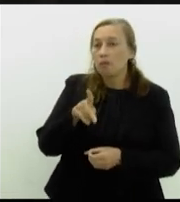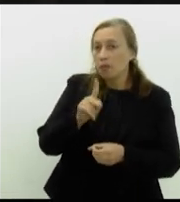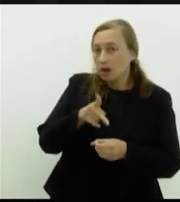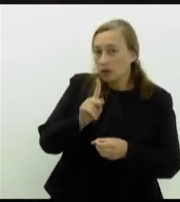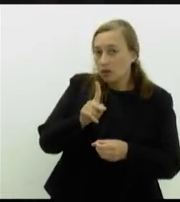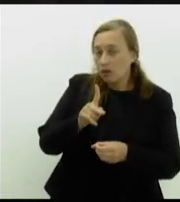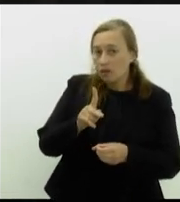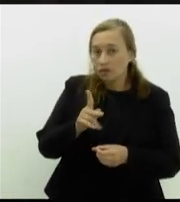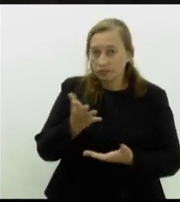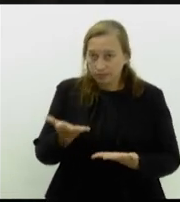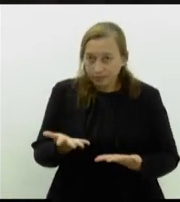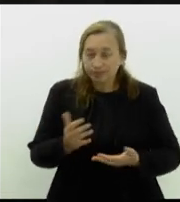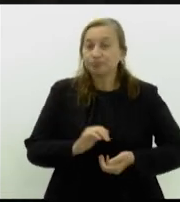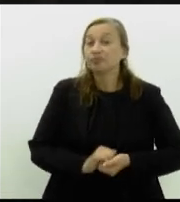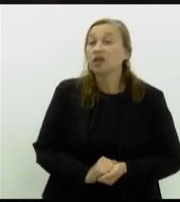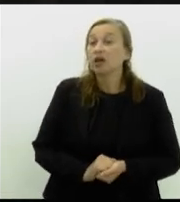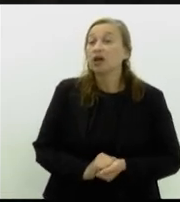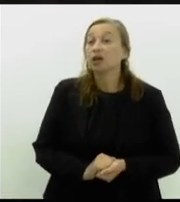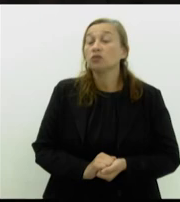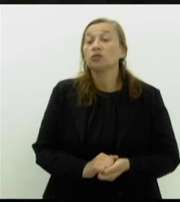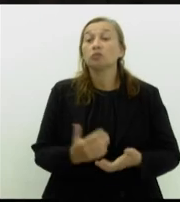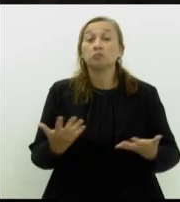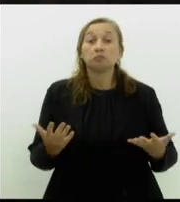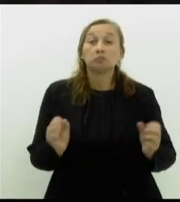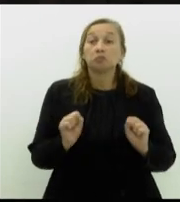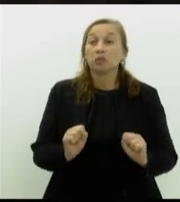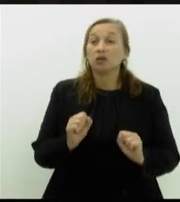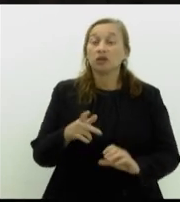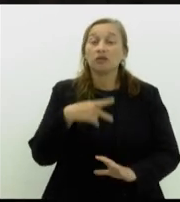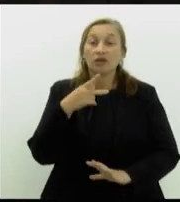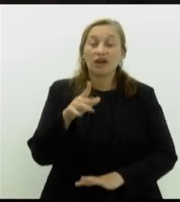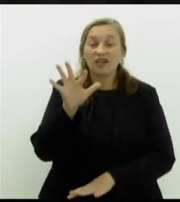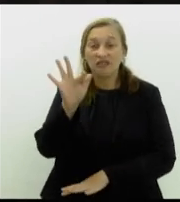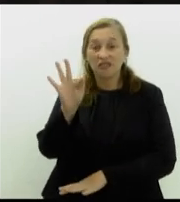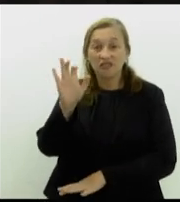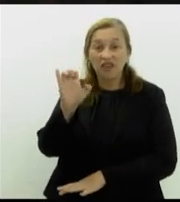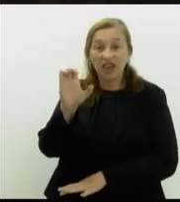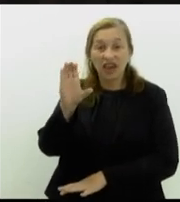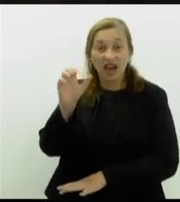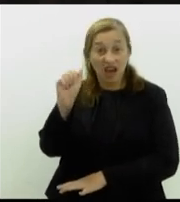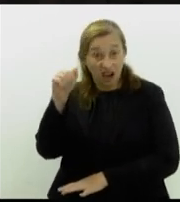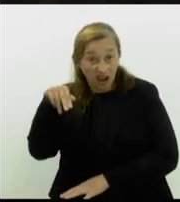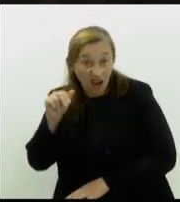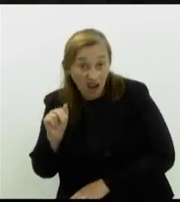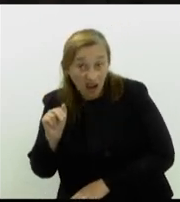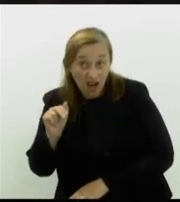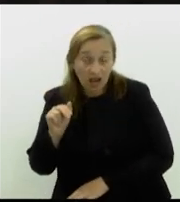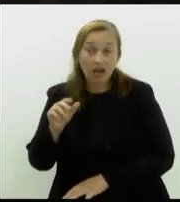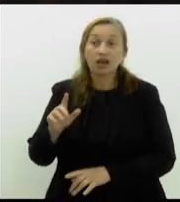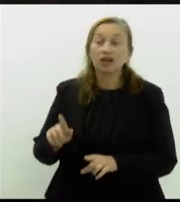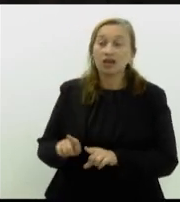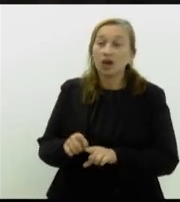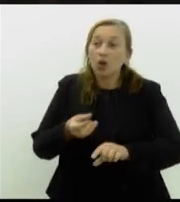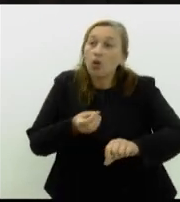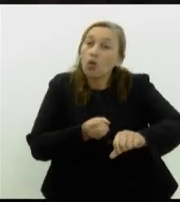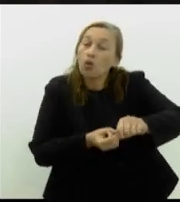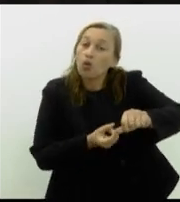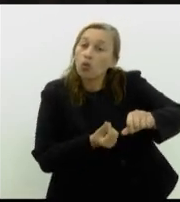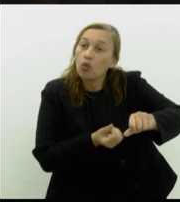participação especial, que são o FECAM, que é o Fundo